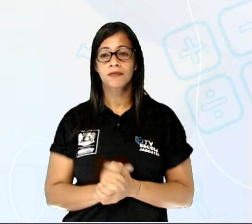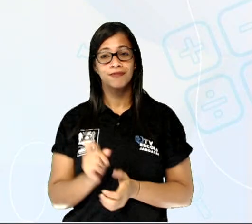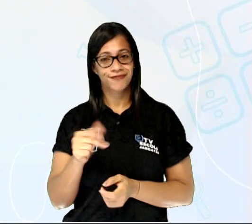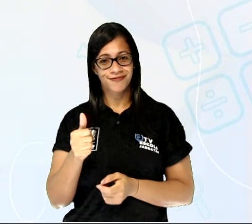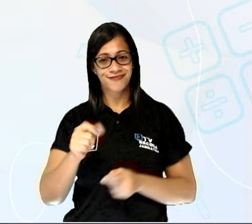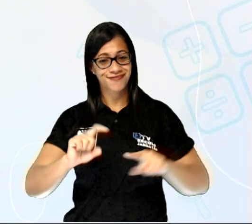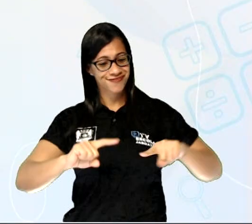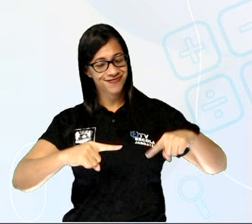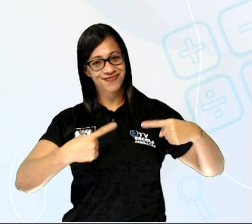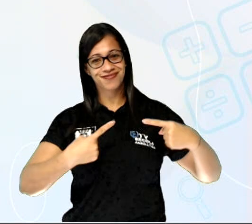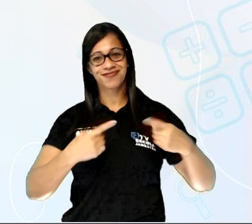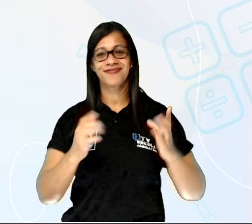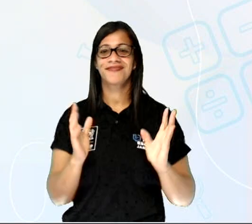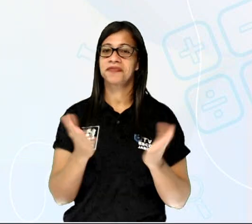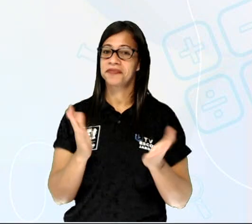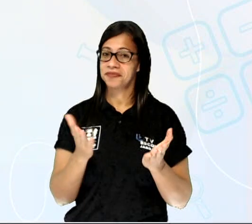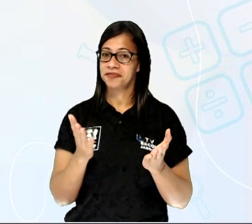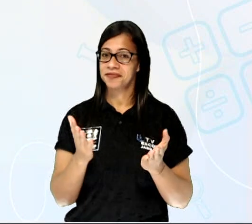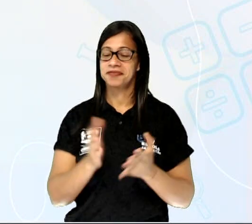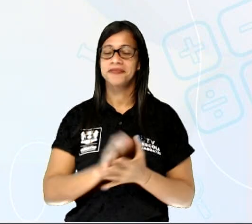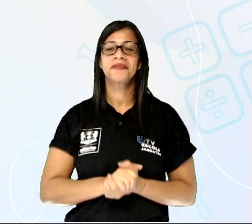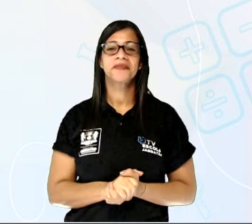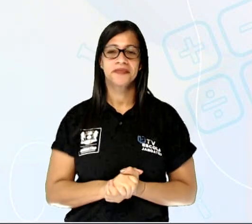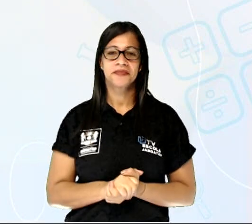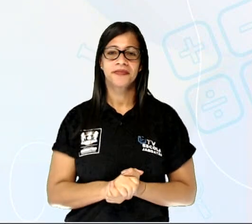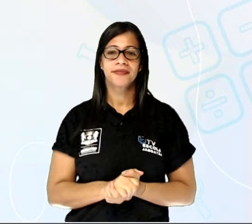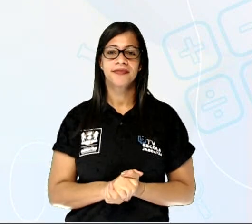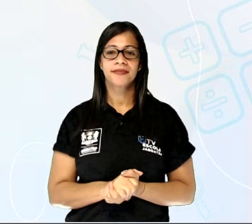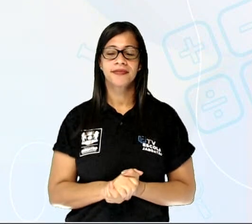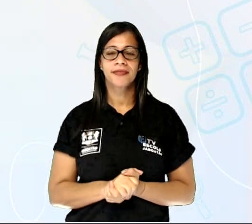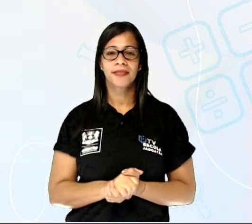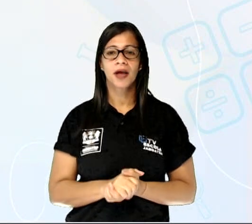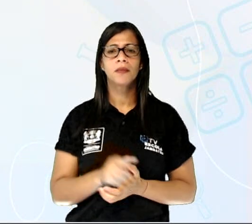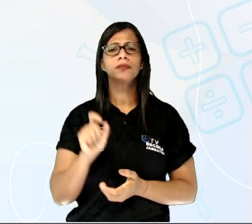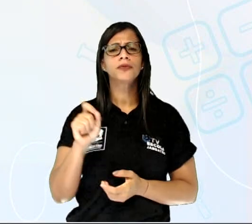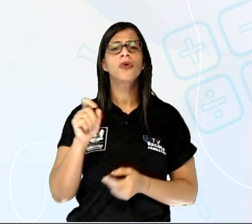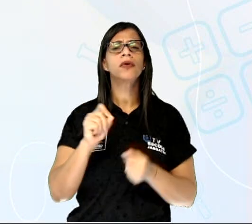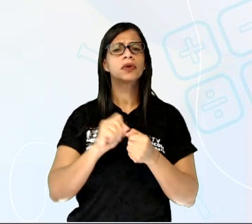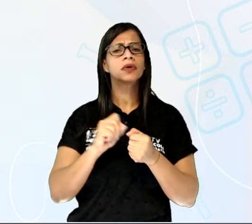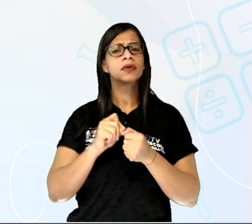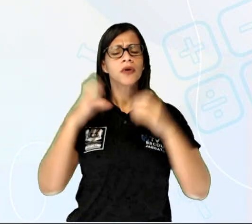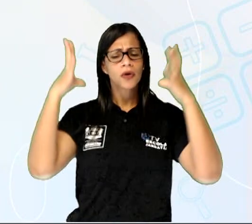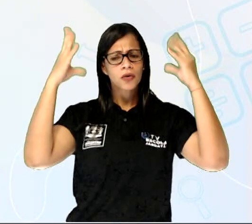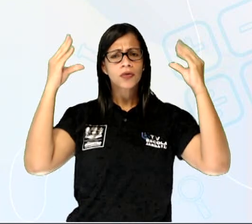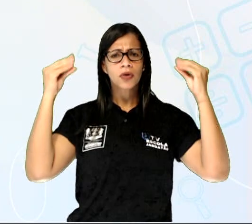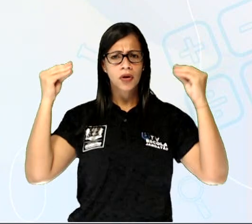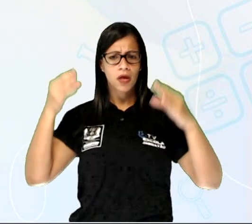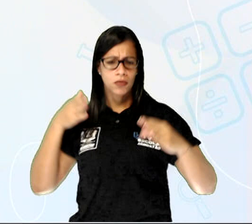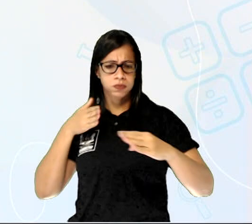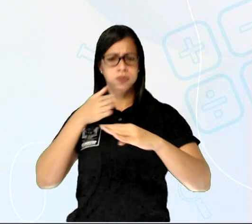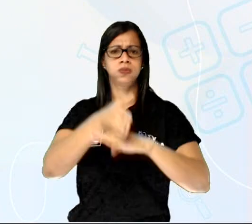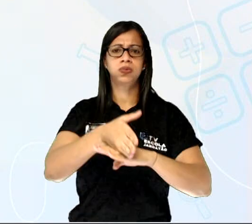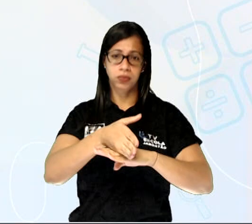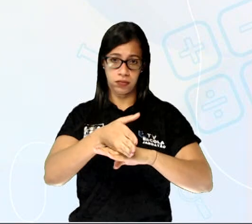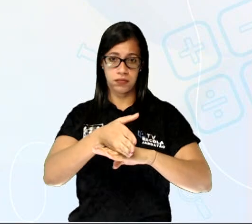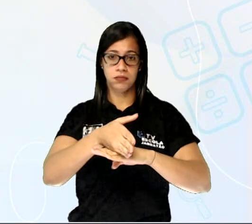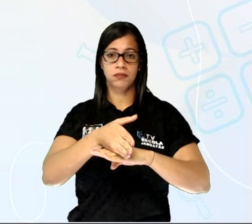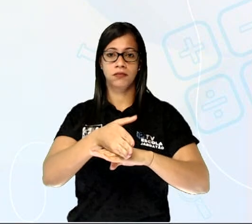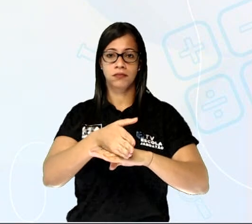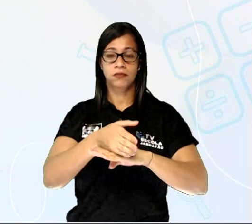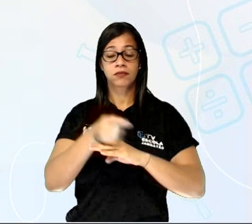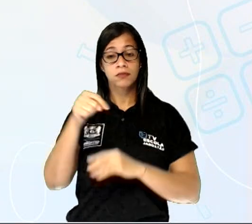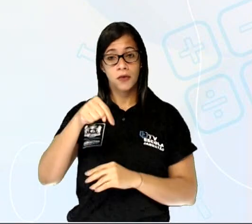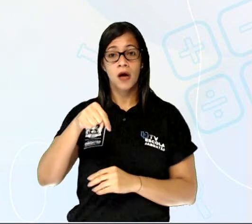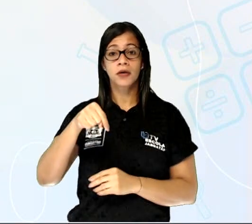hoje. Gente, o que levou os holandeses a invadirem o Nordeste do Brasil? Na época que o Brasil